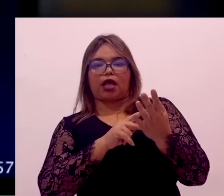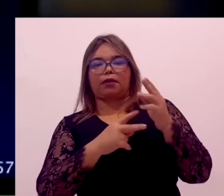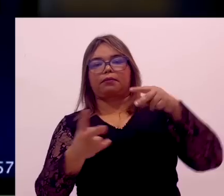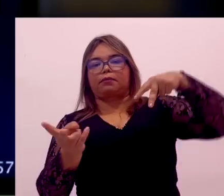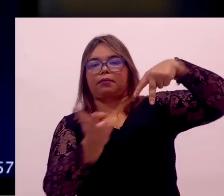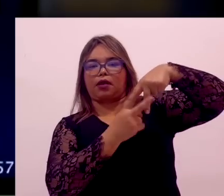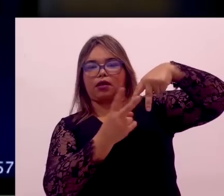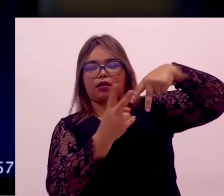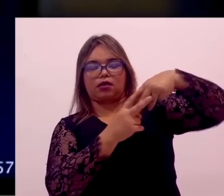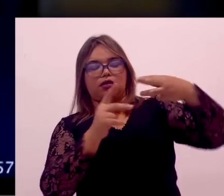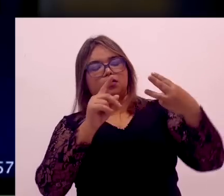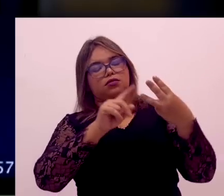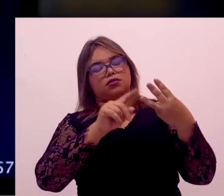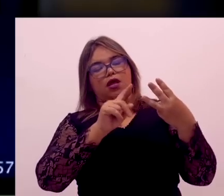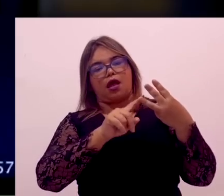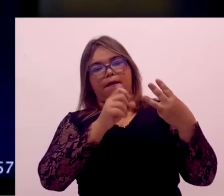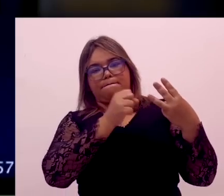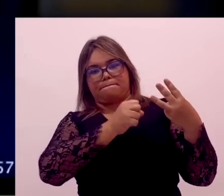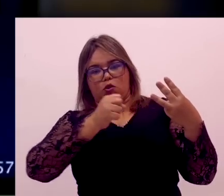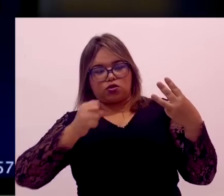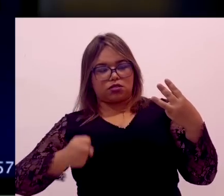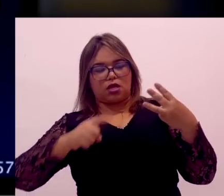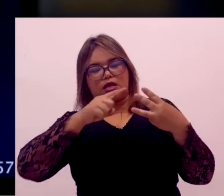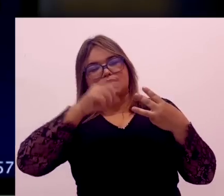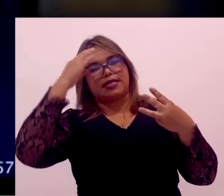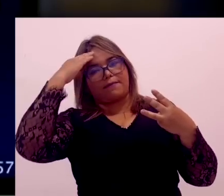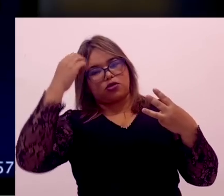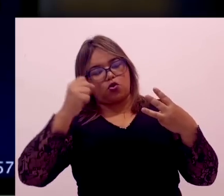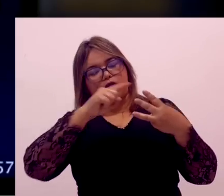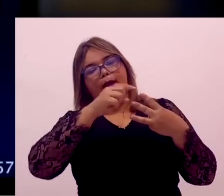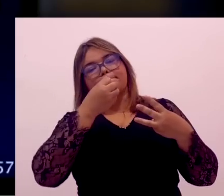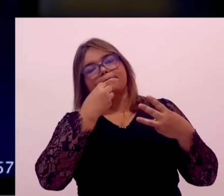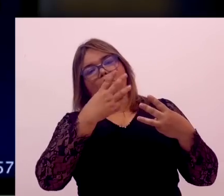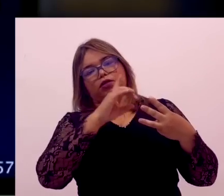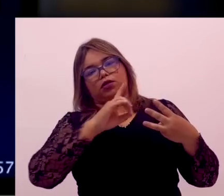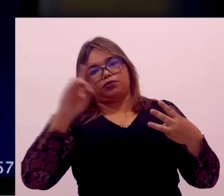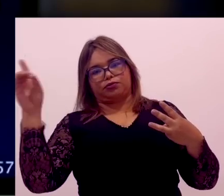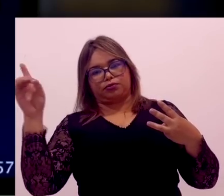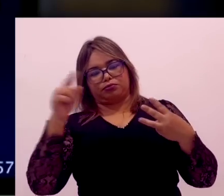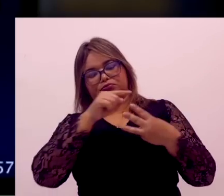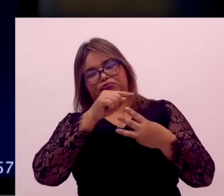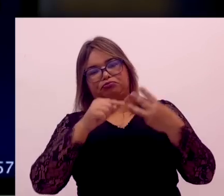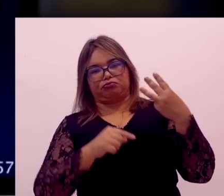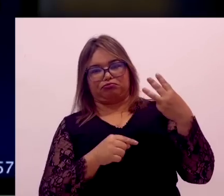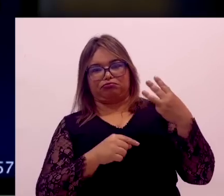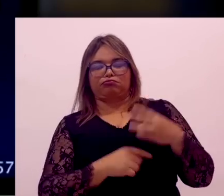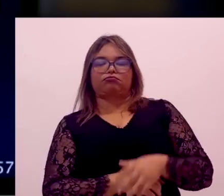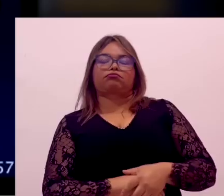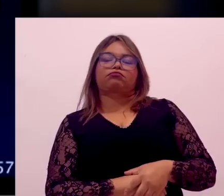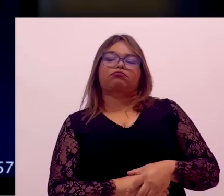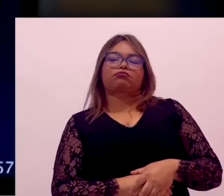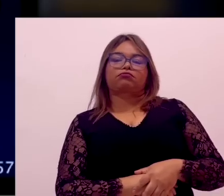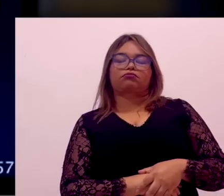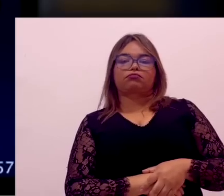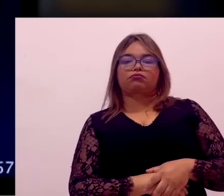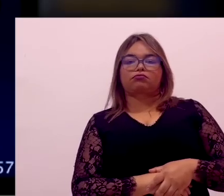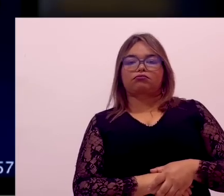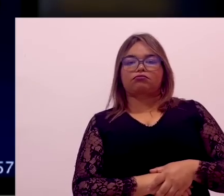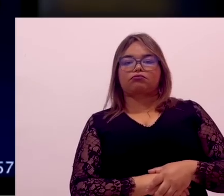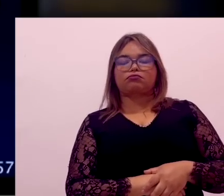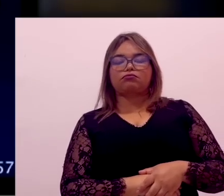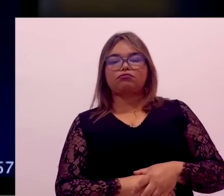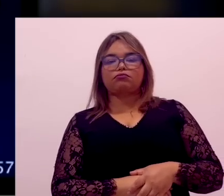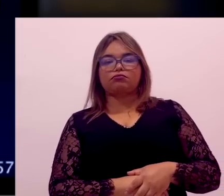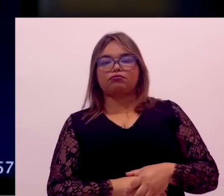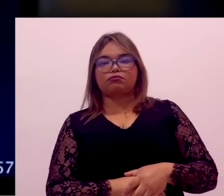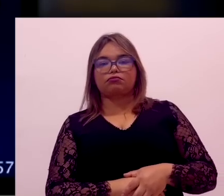Deus. Dos três primeiros Evirotes, as emanações dessa deidade. De acordo com a Cabala,